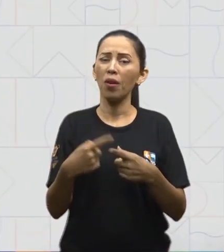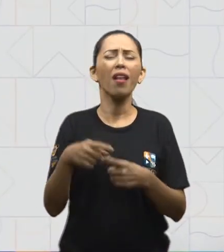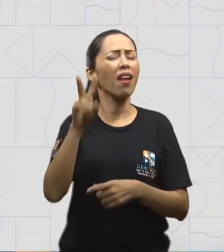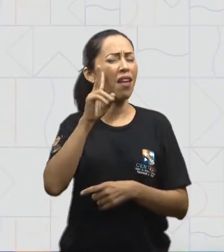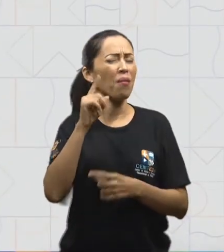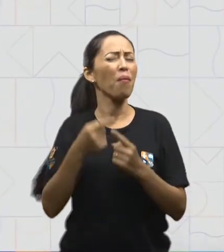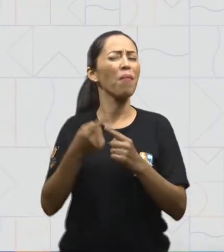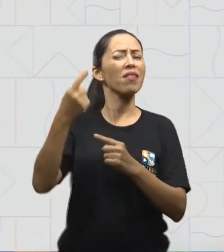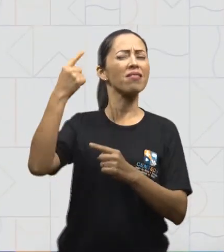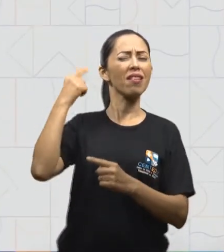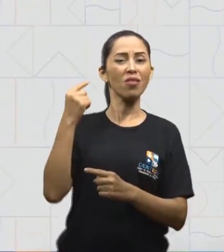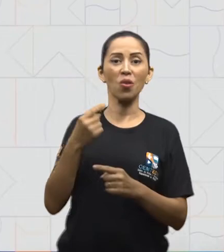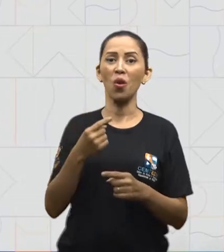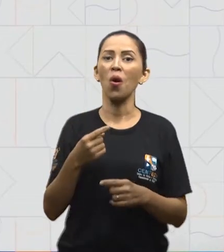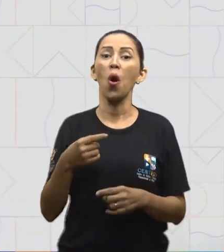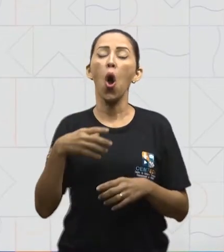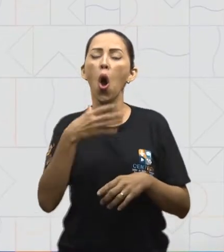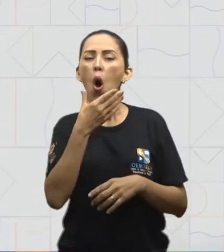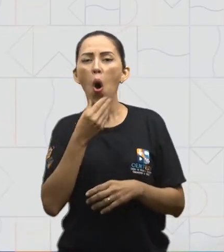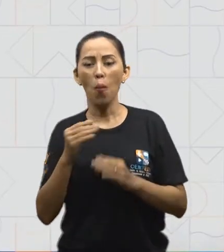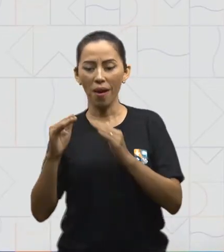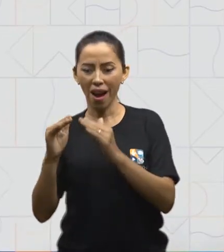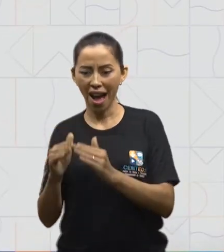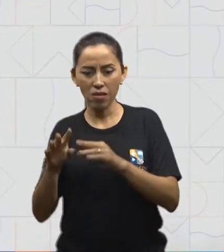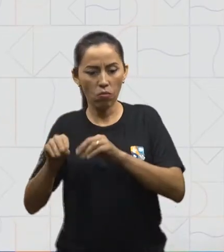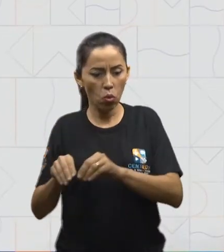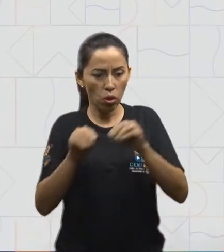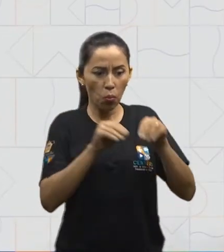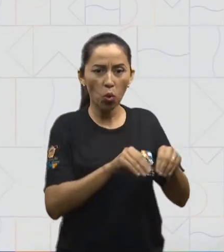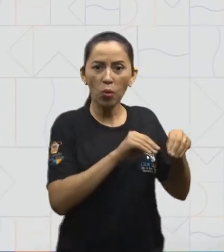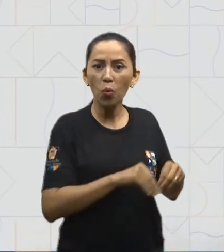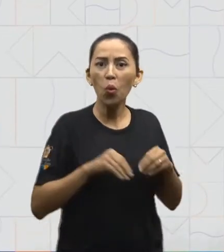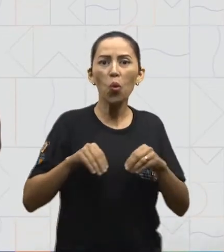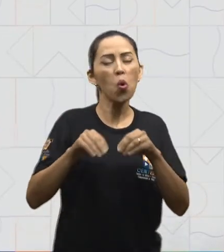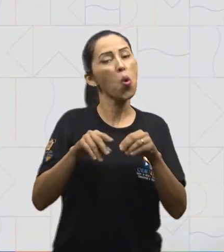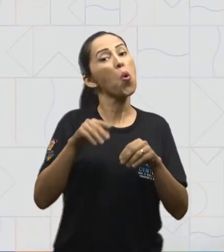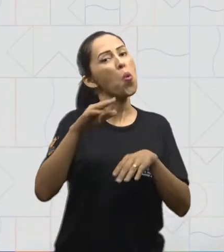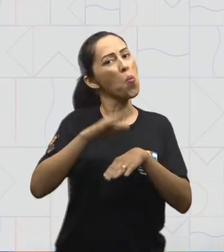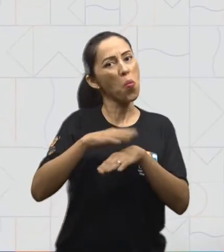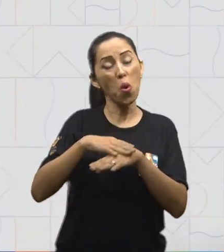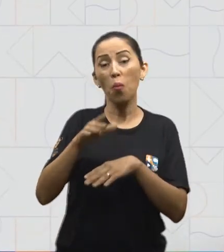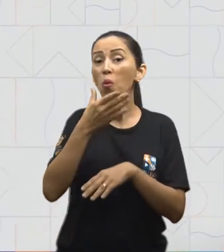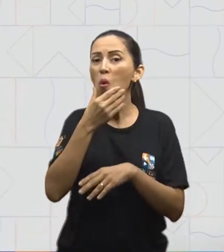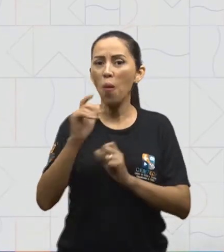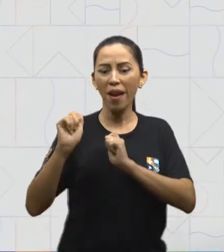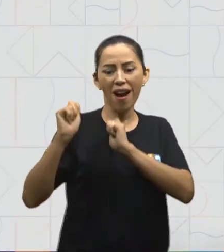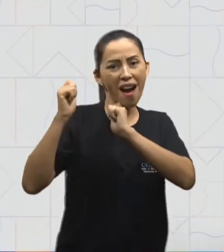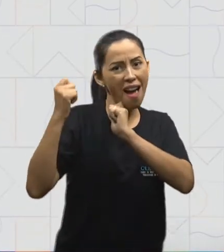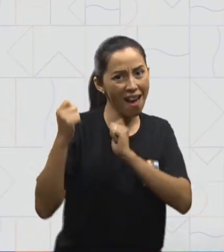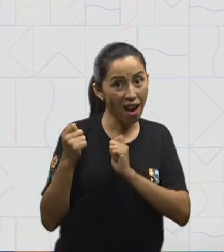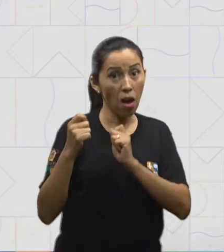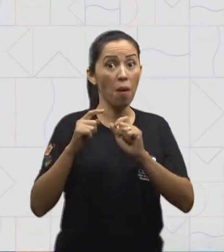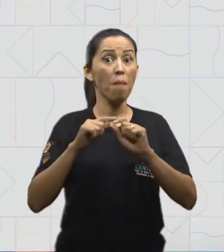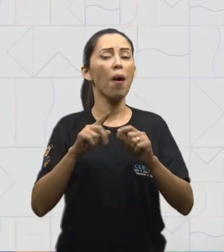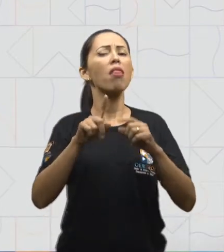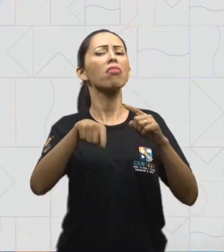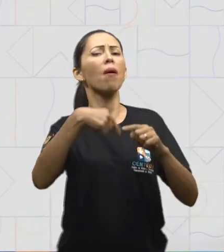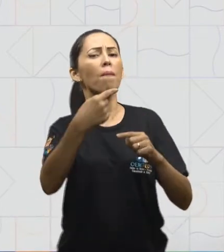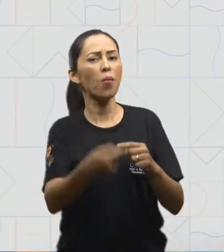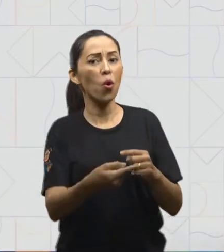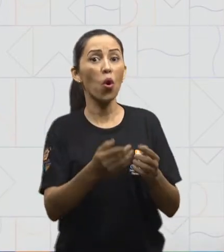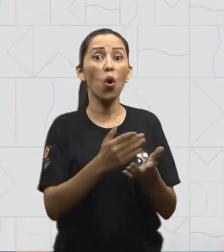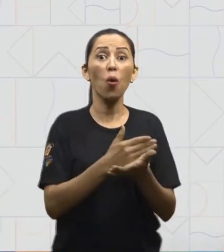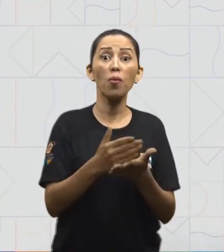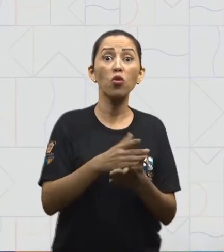nômade, carregava as suas cargas. Com a sedentarização e o início da domesticação de animais, o homem começa a usar